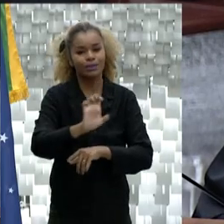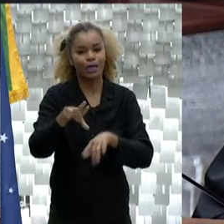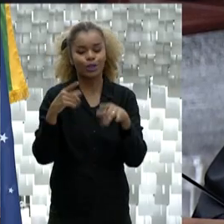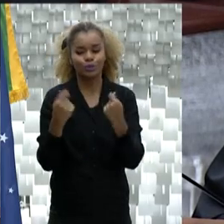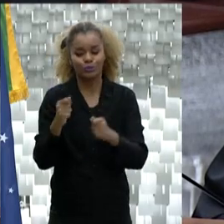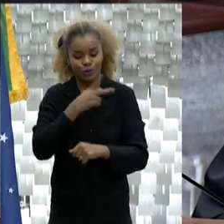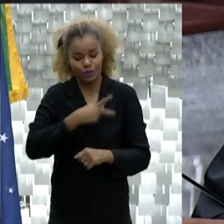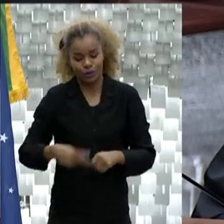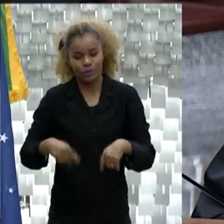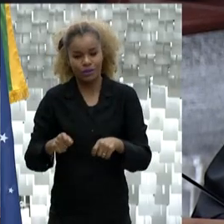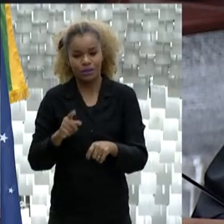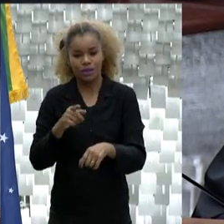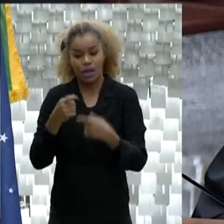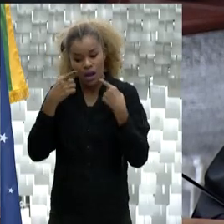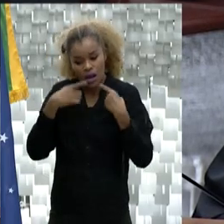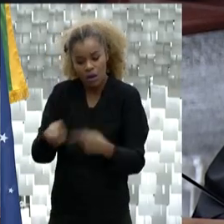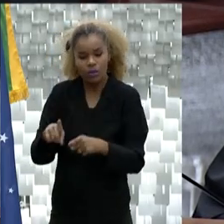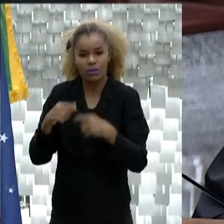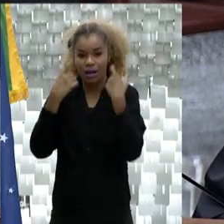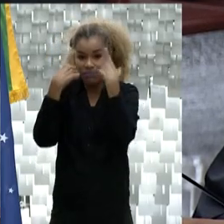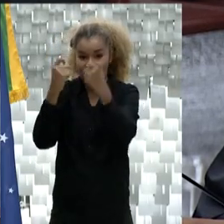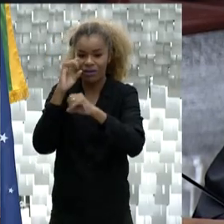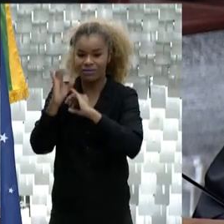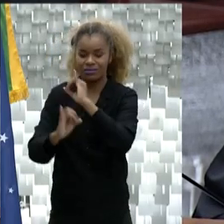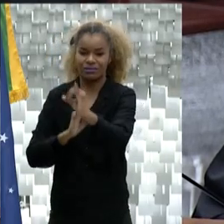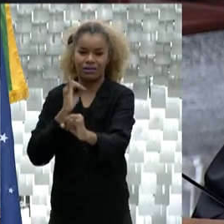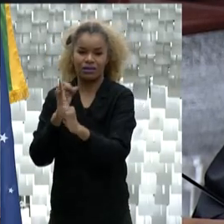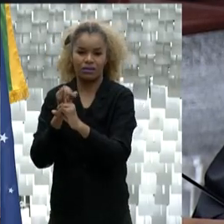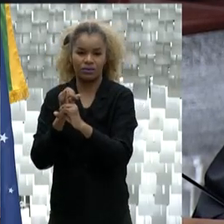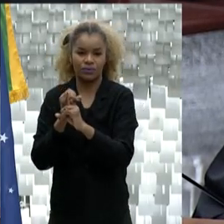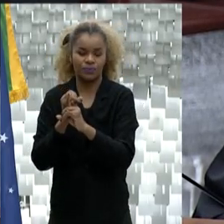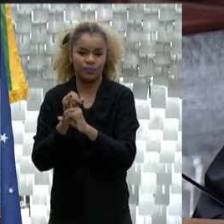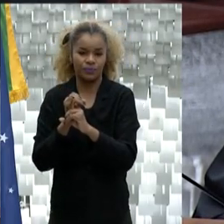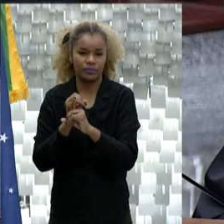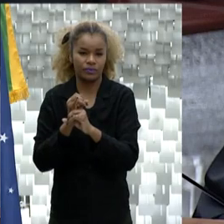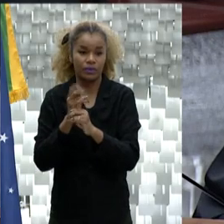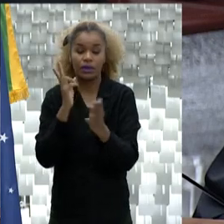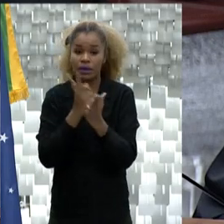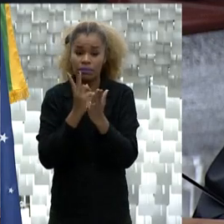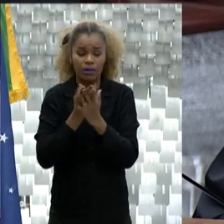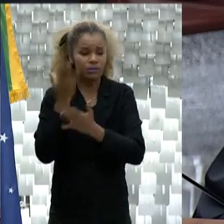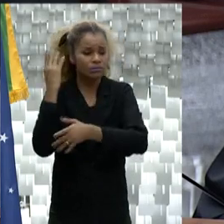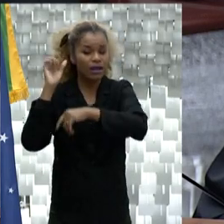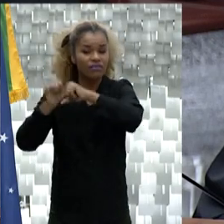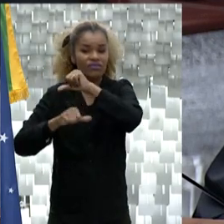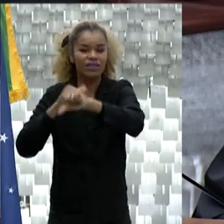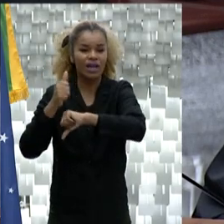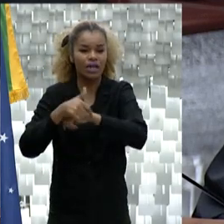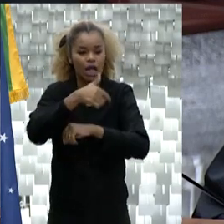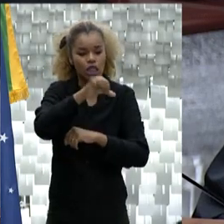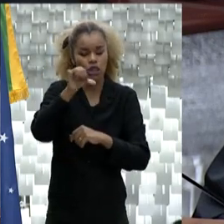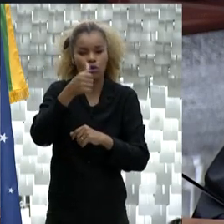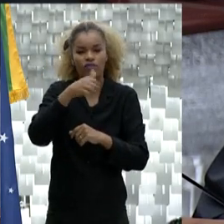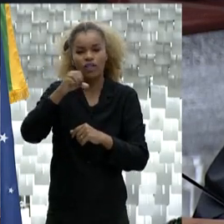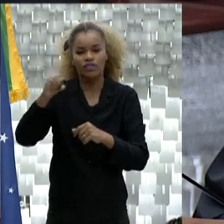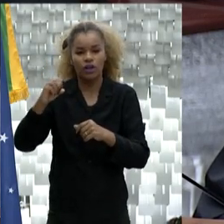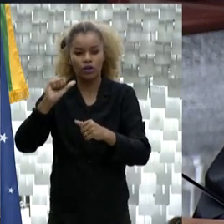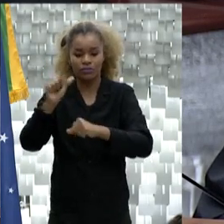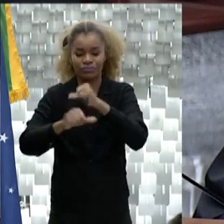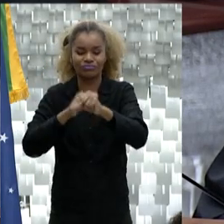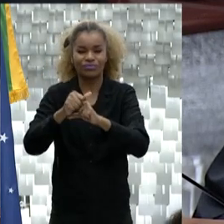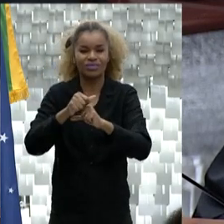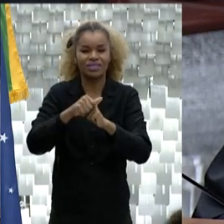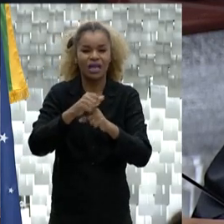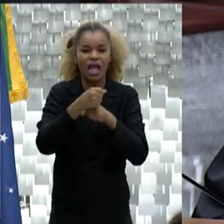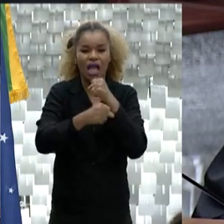das redes. Embora a virada do milênio prenunciasse a construção de uma sociedade